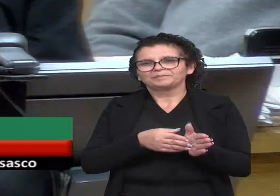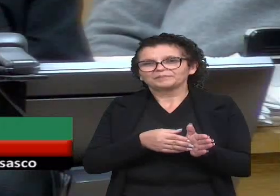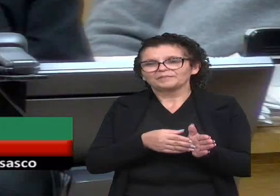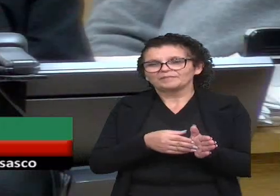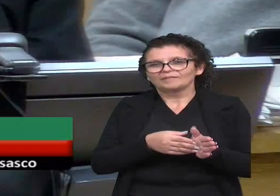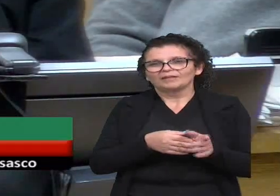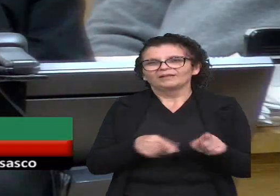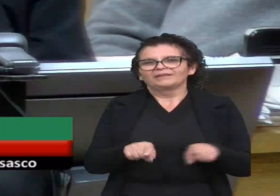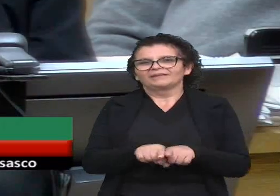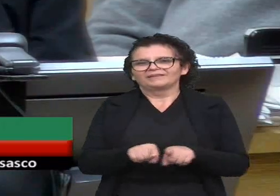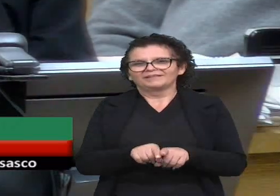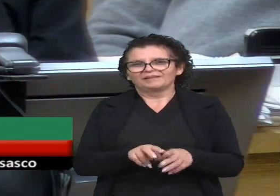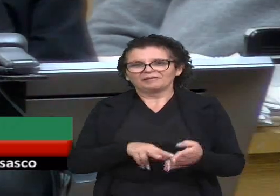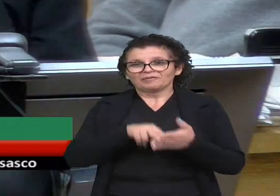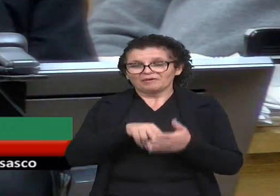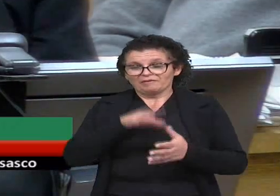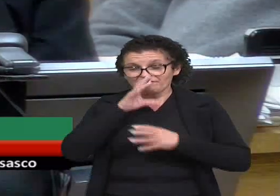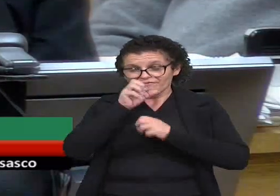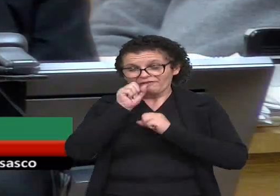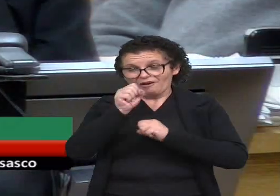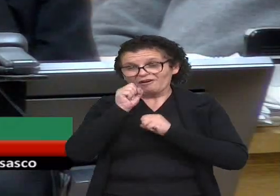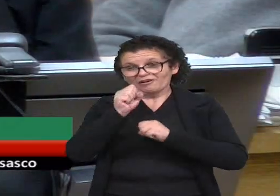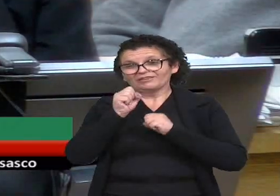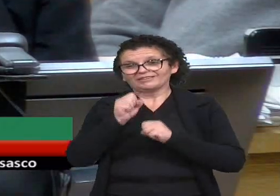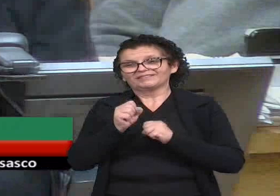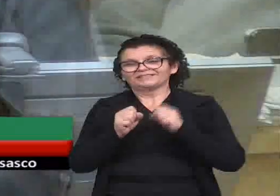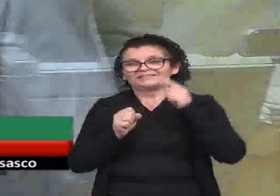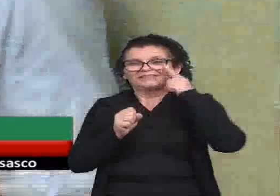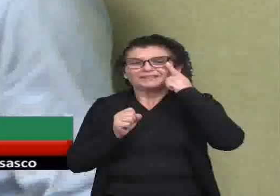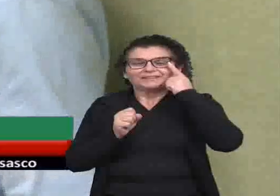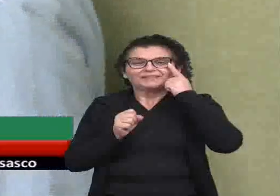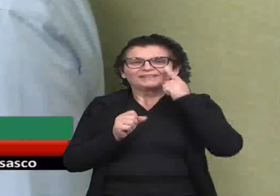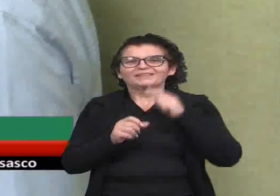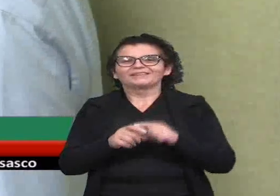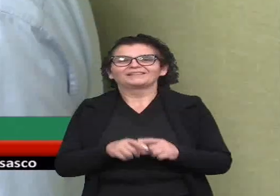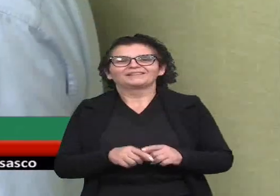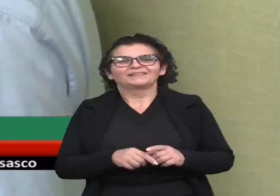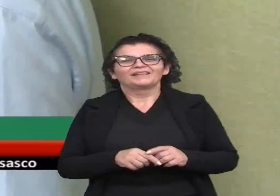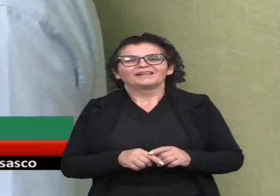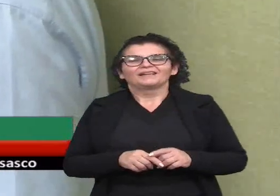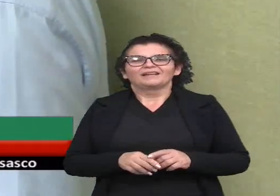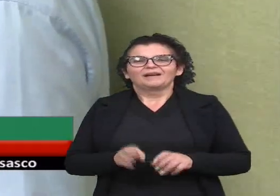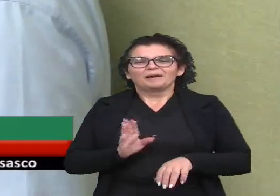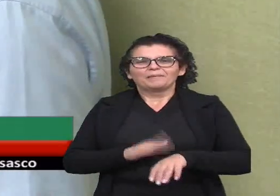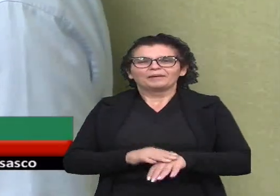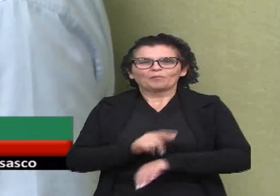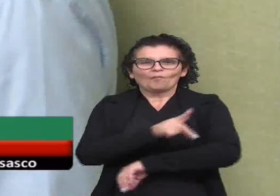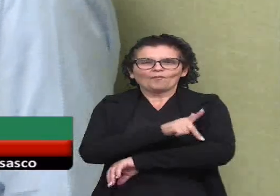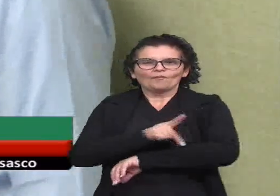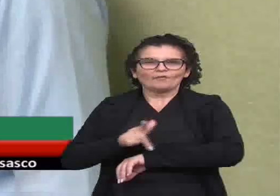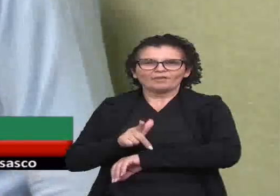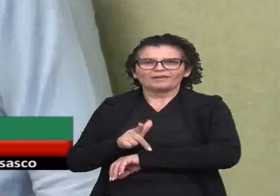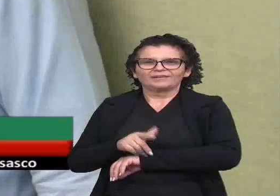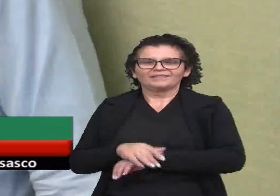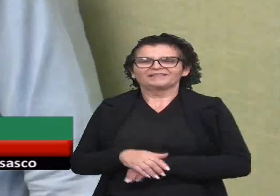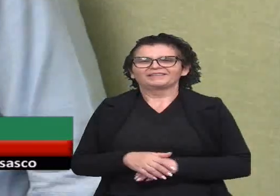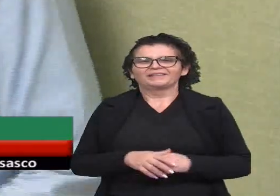Zagueiro viril, firme, forte. Não tem a minha ficha na liga, o Tiquinha, a mais limpa que tem lá na subiu liga.